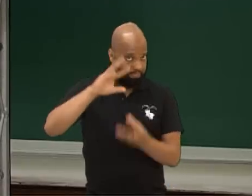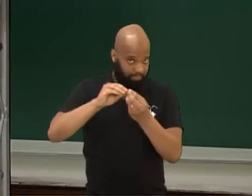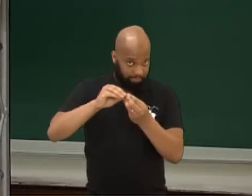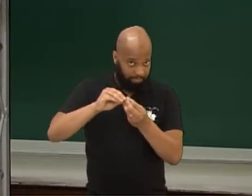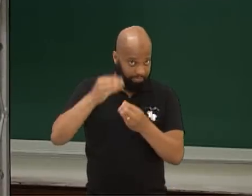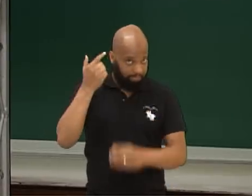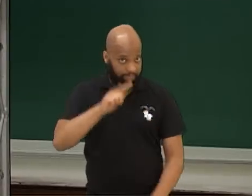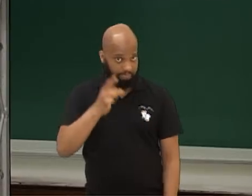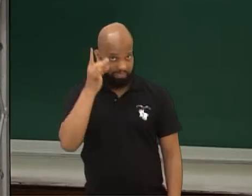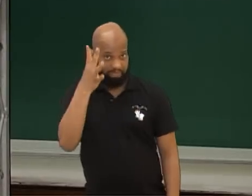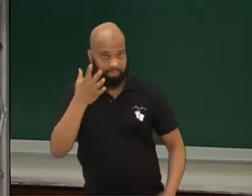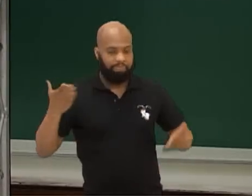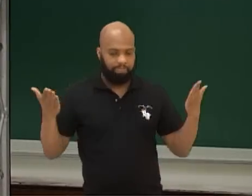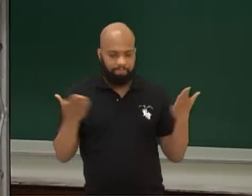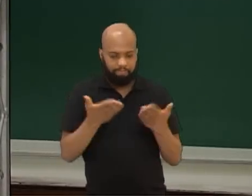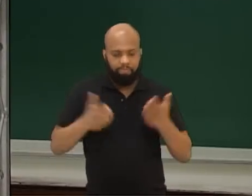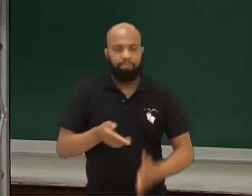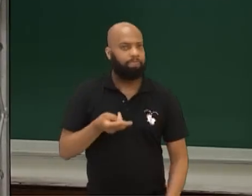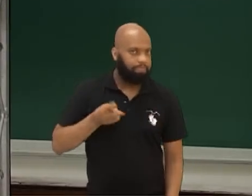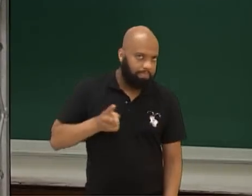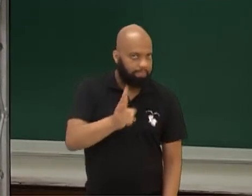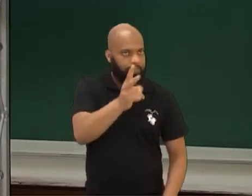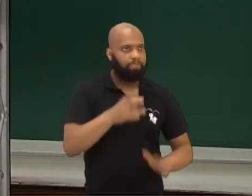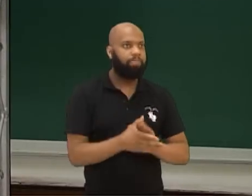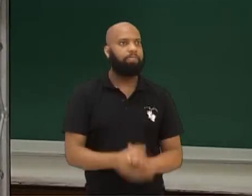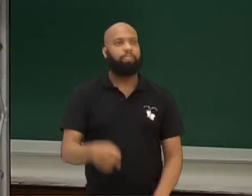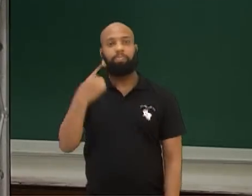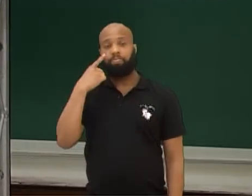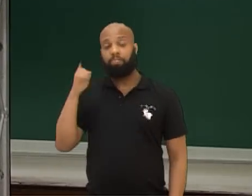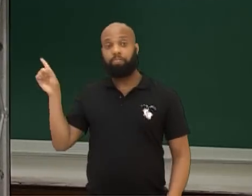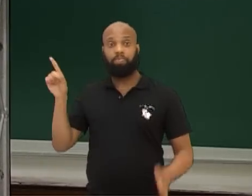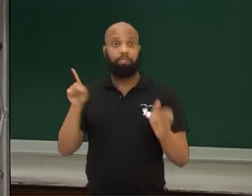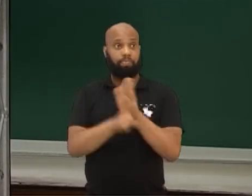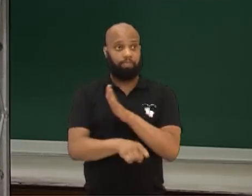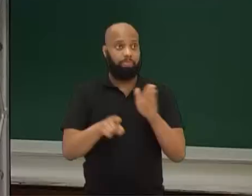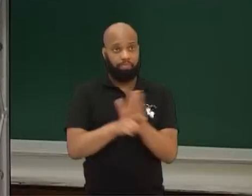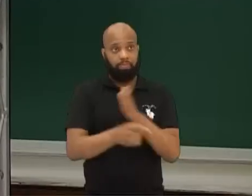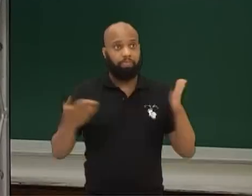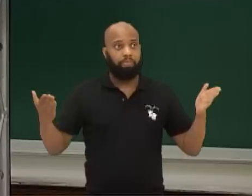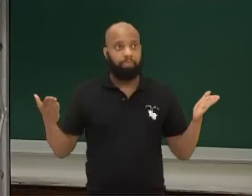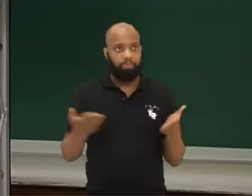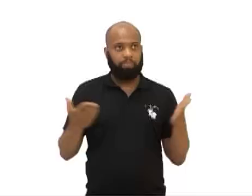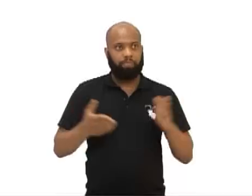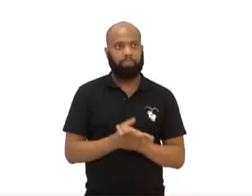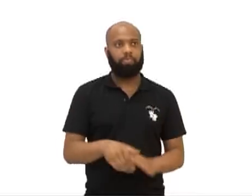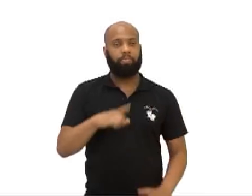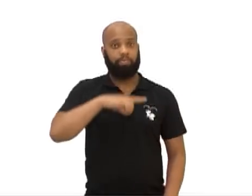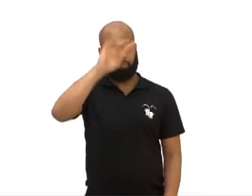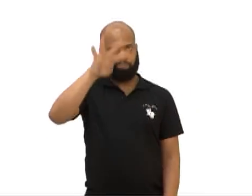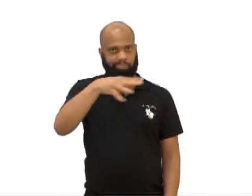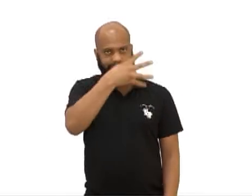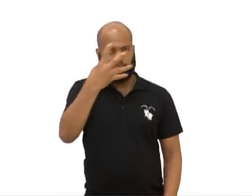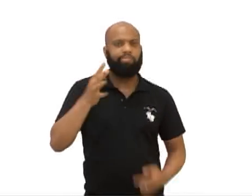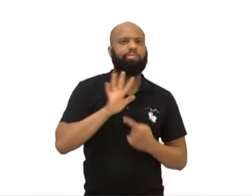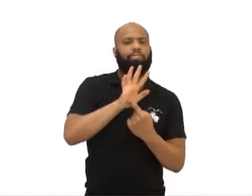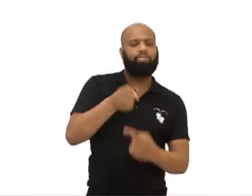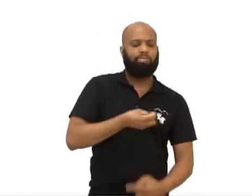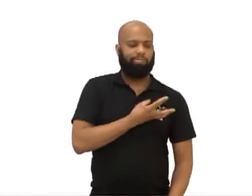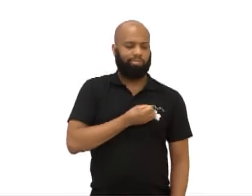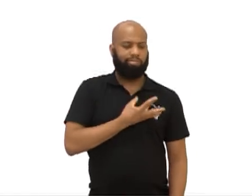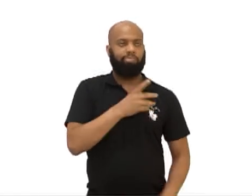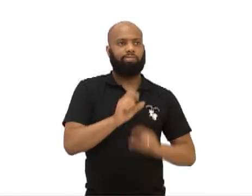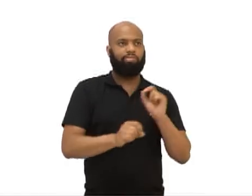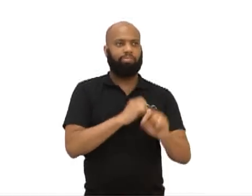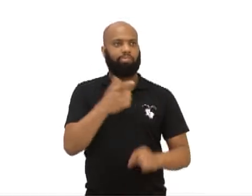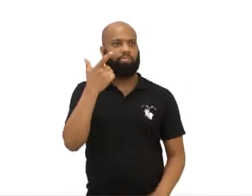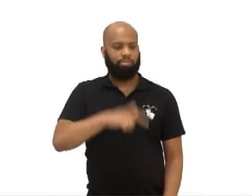Tranquilo? Vamos continuar? Veja esse exercício aqui. A tabela abaixo apresenta o número de cestas